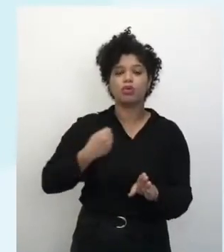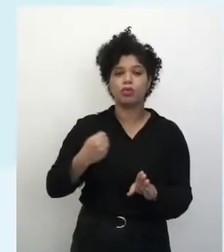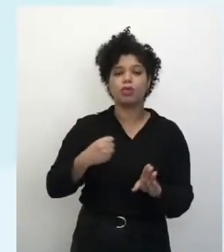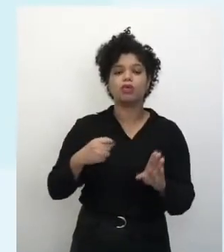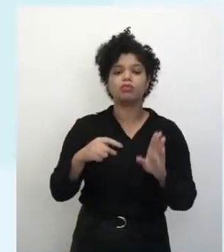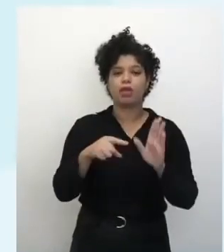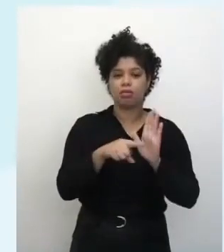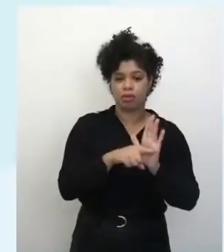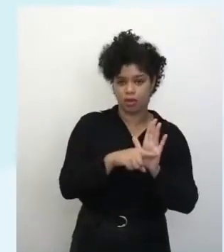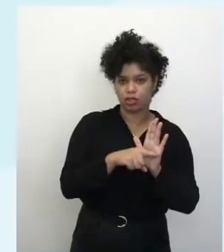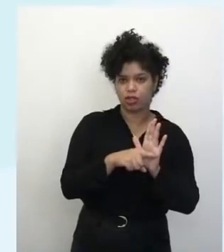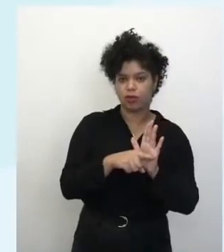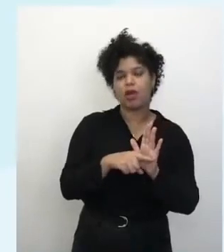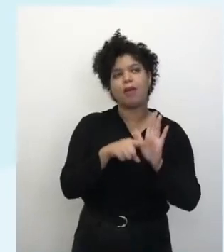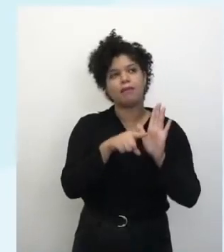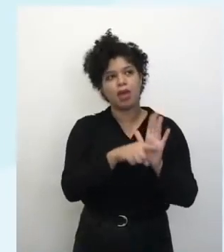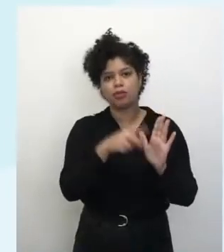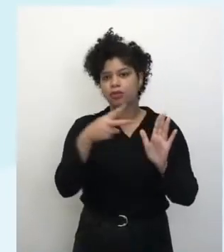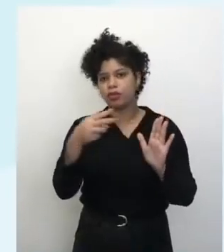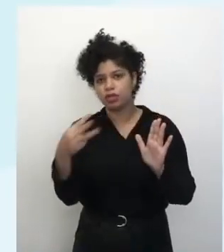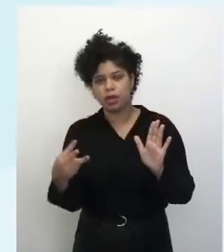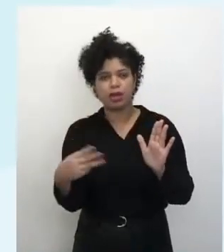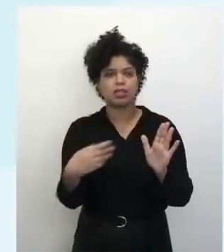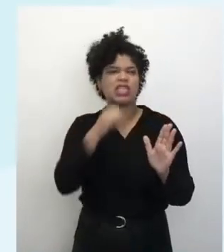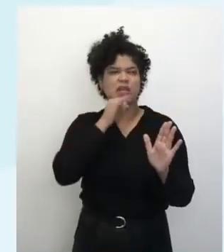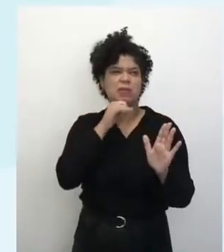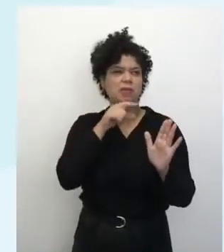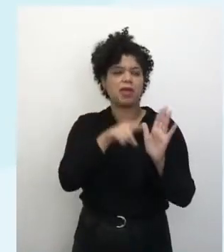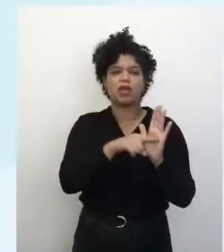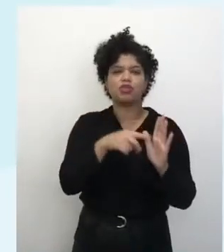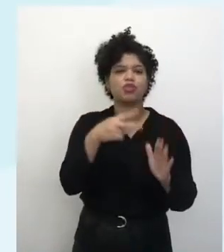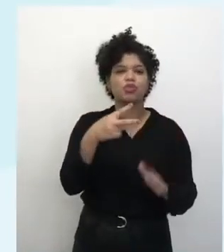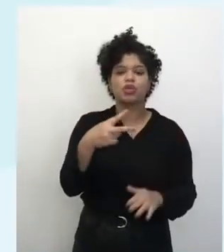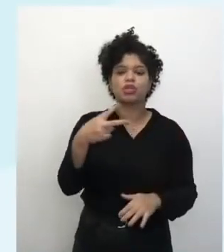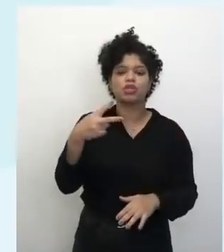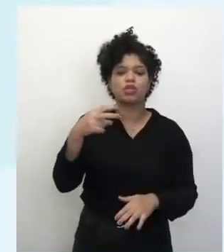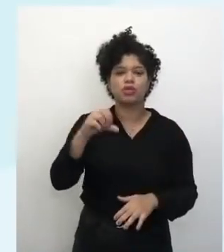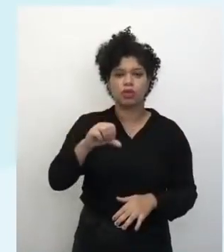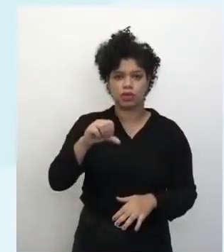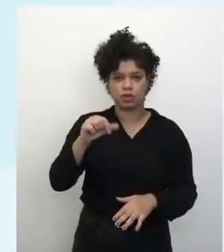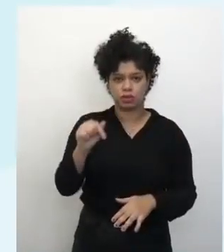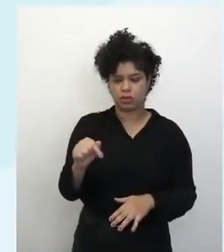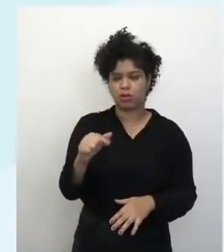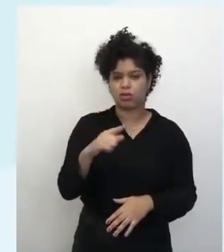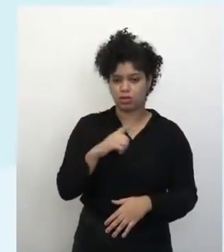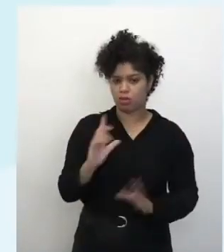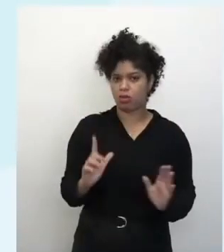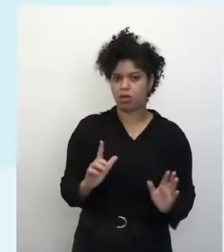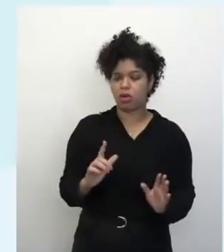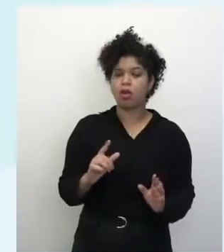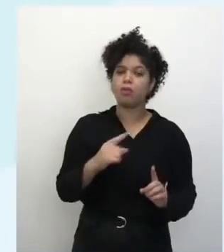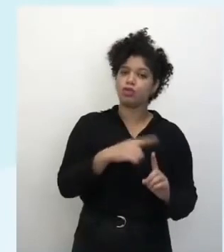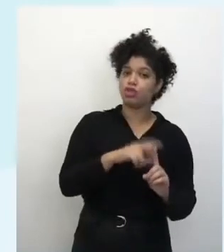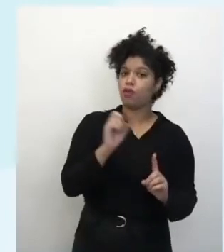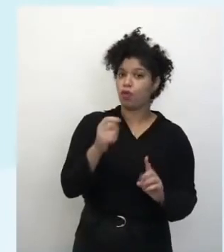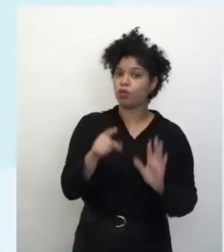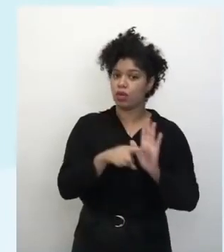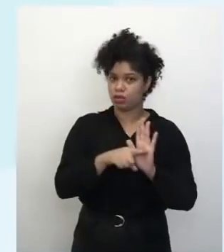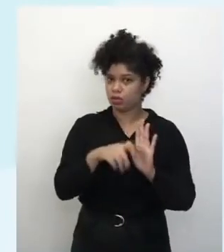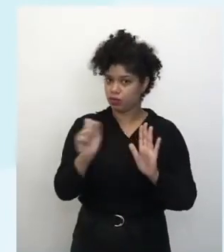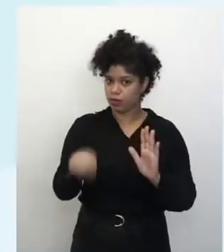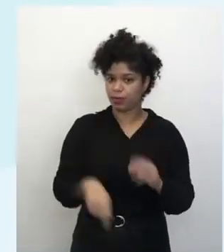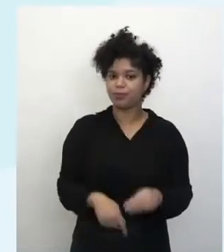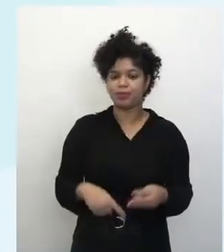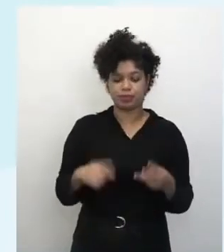menos 23, menos 44, menos 297. Ah, um número inteiro positivo, um número inteiro negativo. Legal.